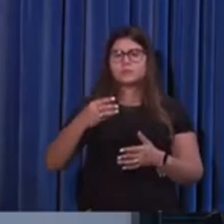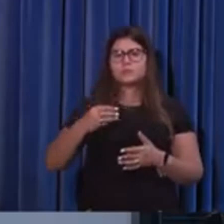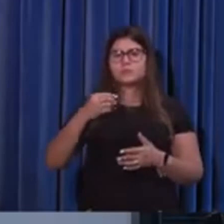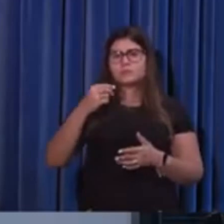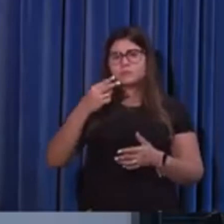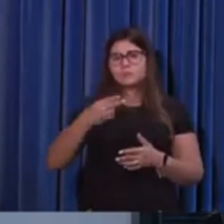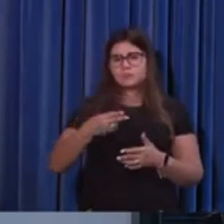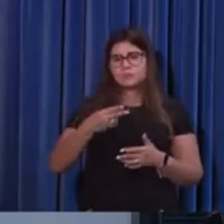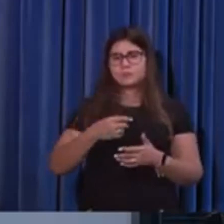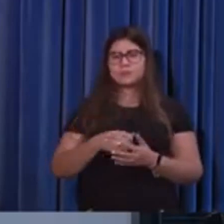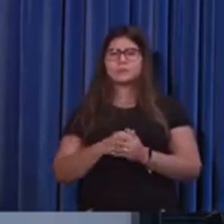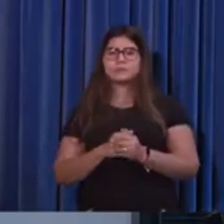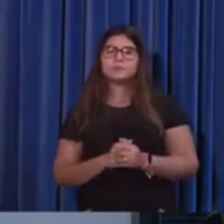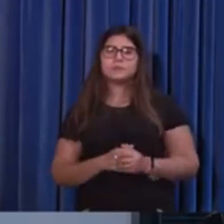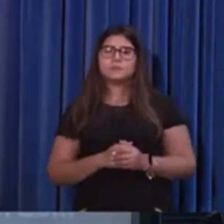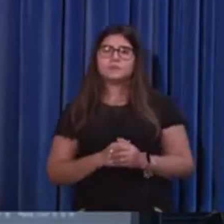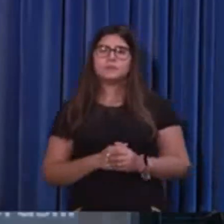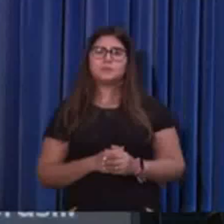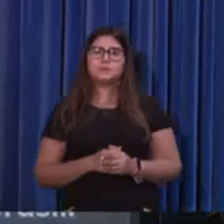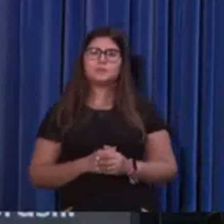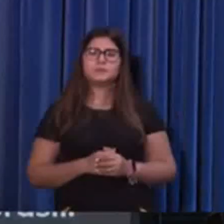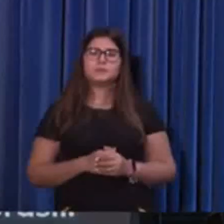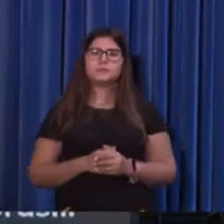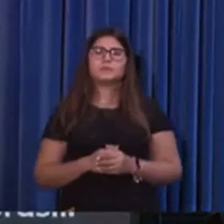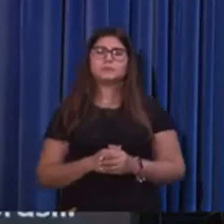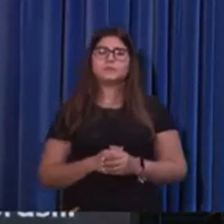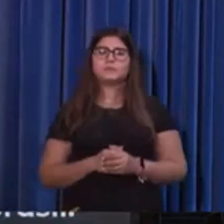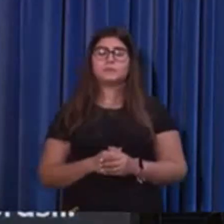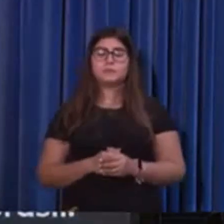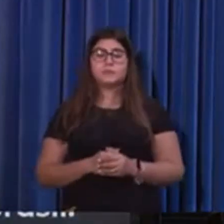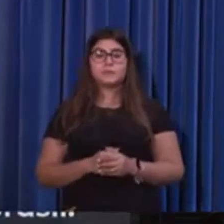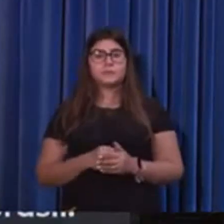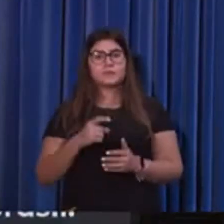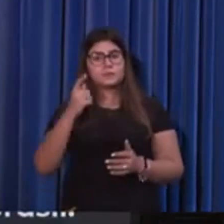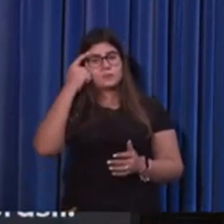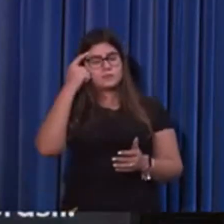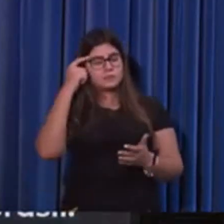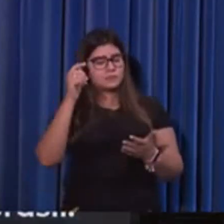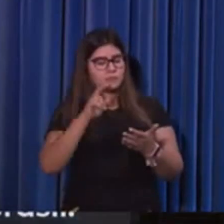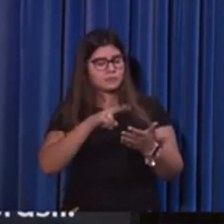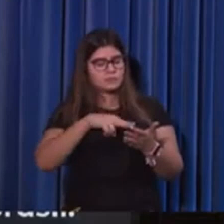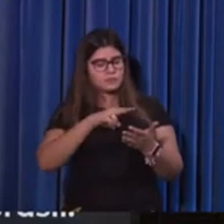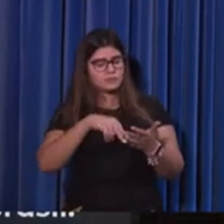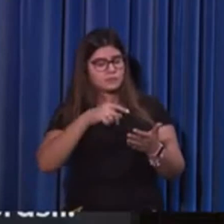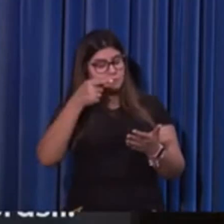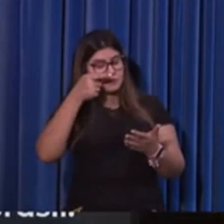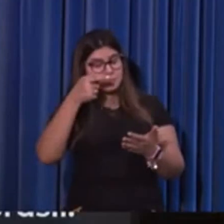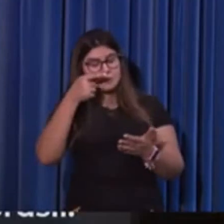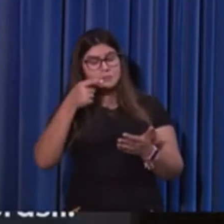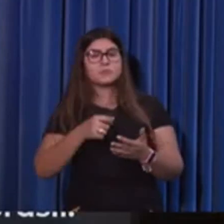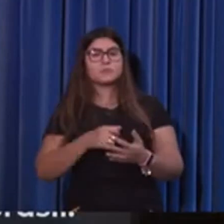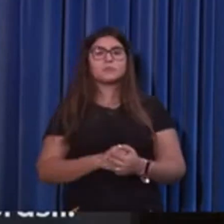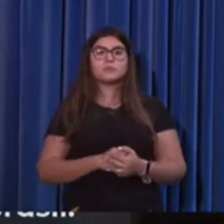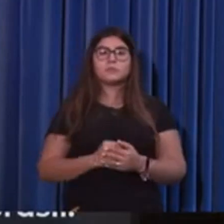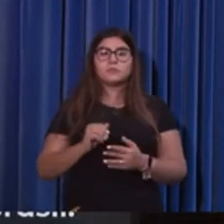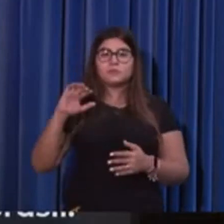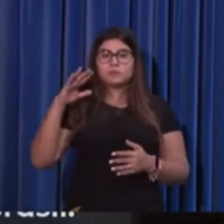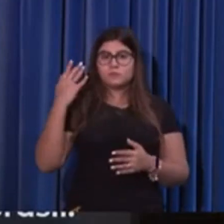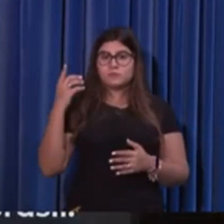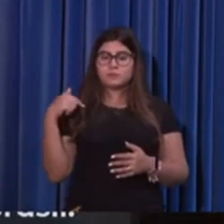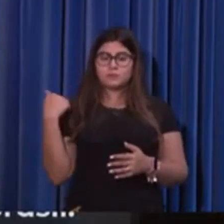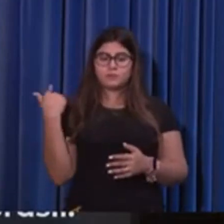coloquei depois para que nós meditássemos na palavra também. Mas quando nós somos